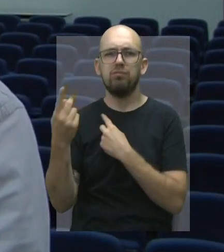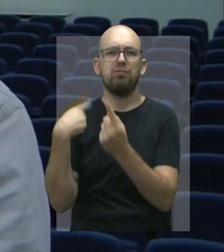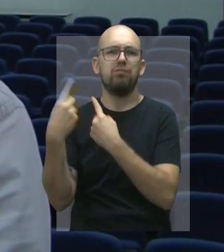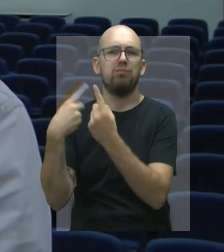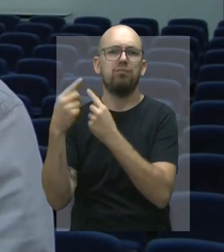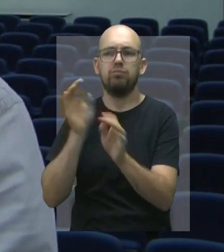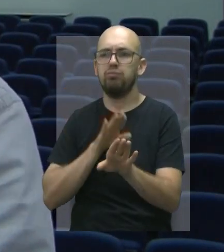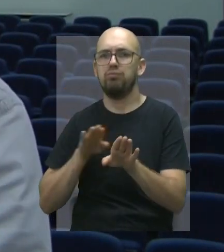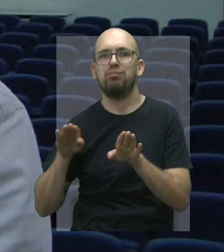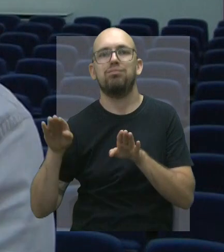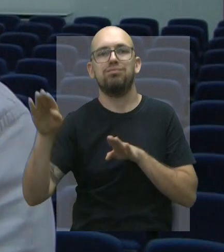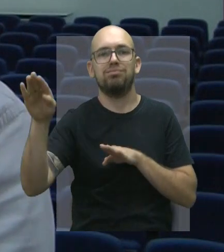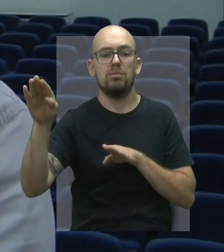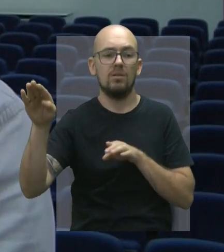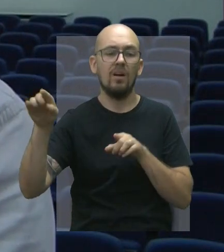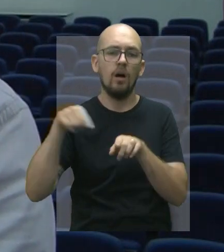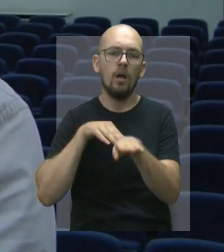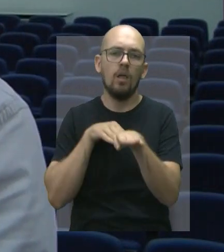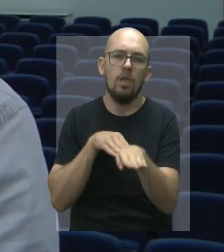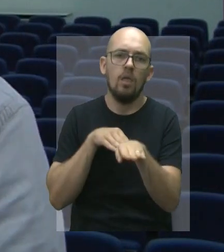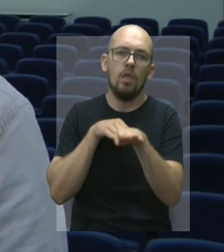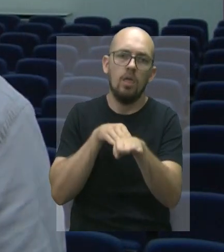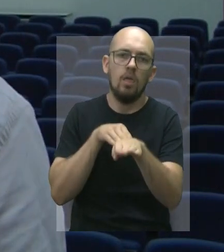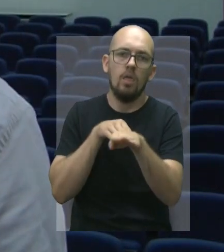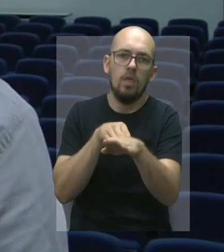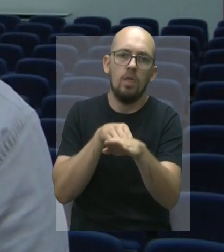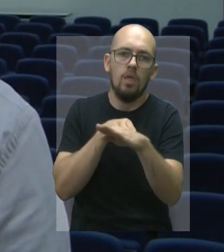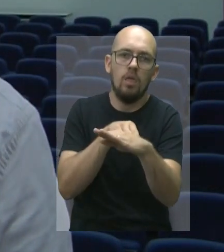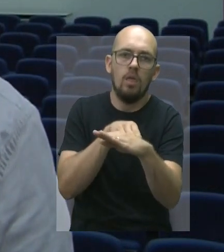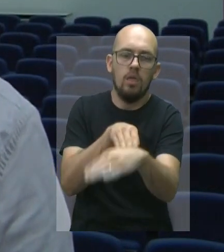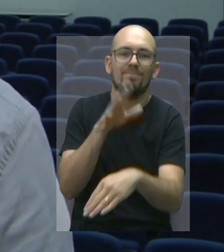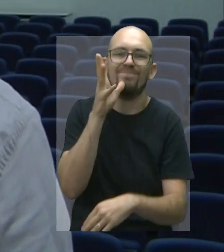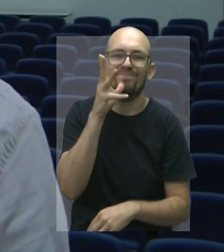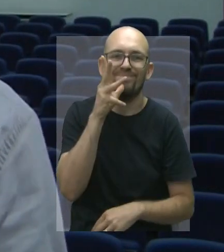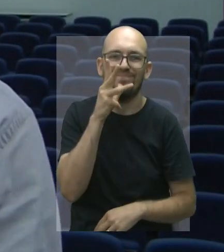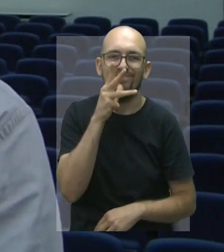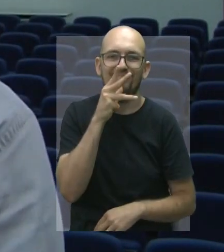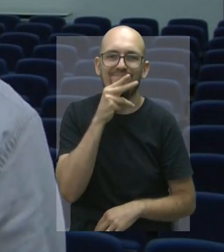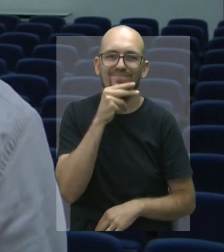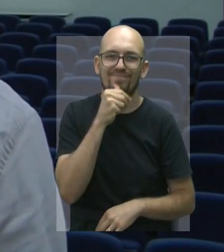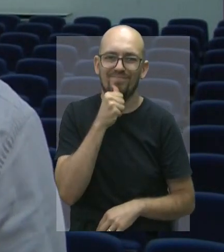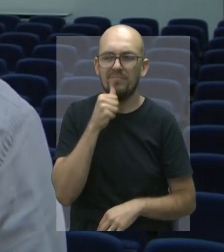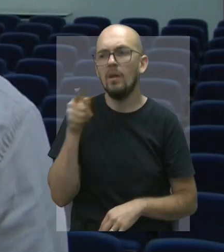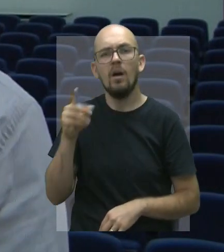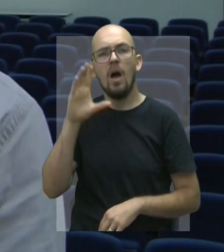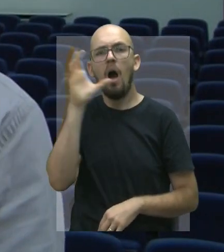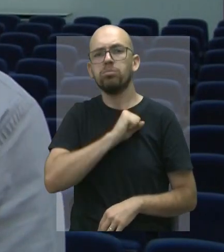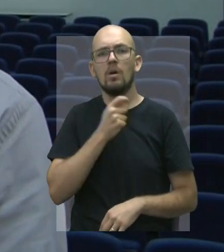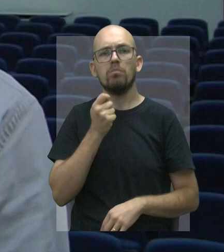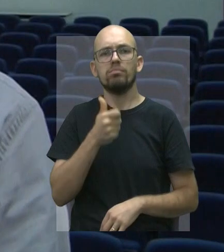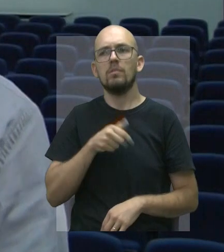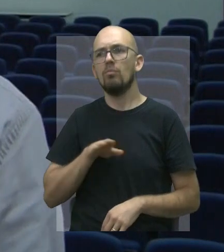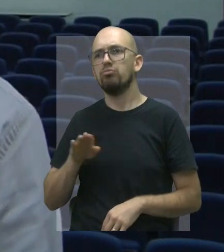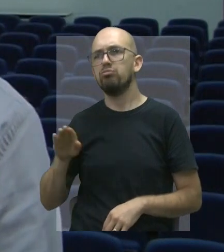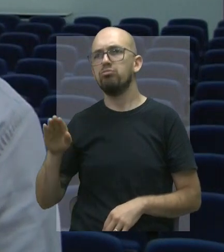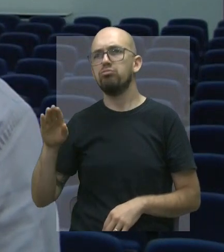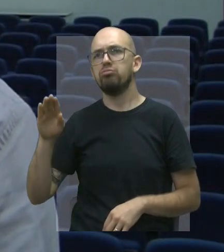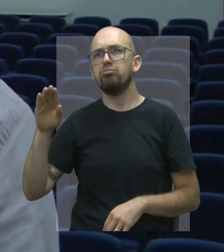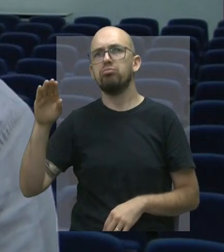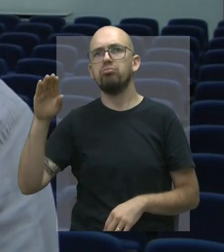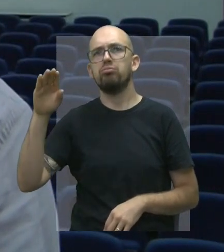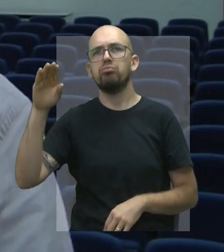da cidade e, por exemplo, na Avenida do Café, muito mais rápido, sem ficar parando e